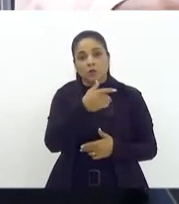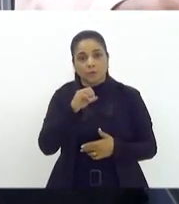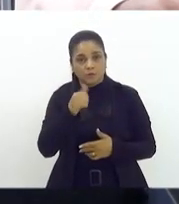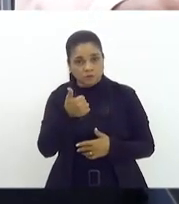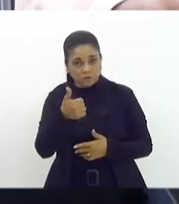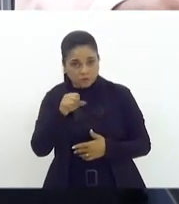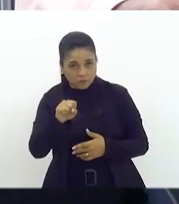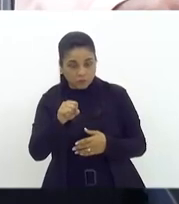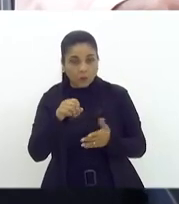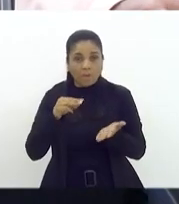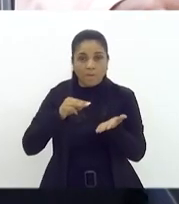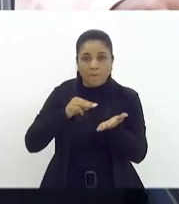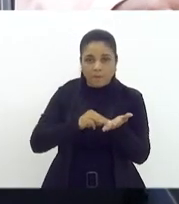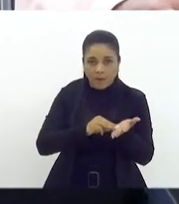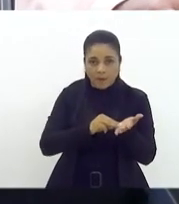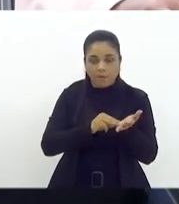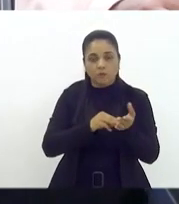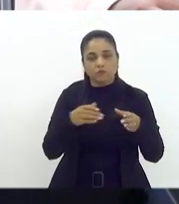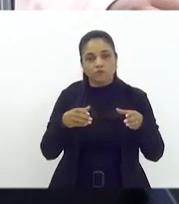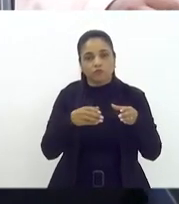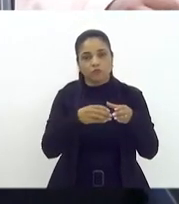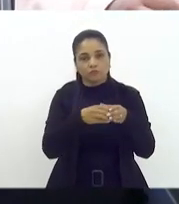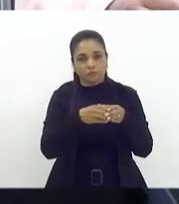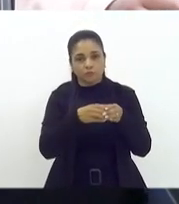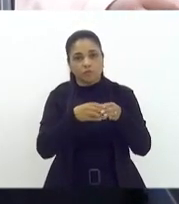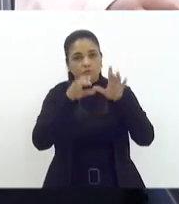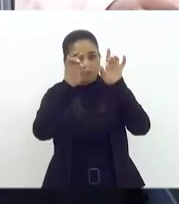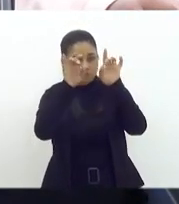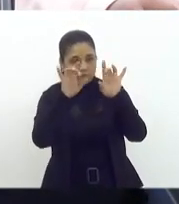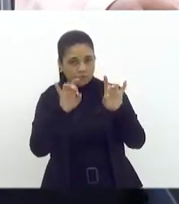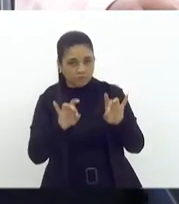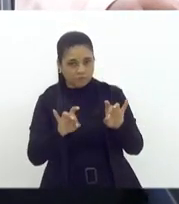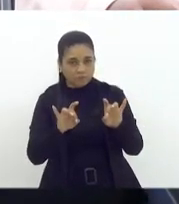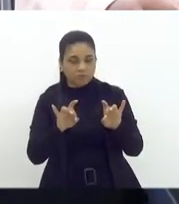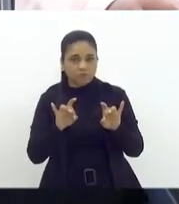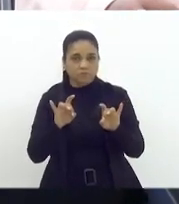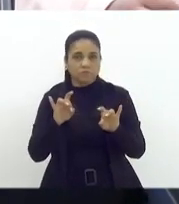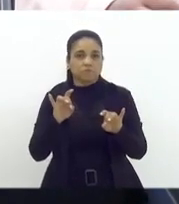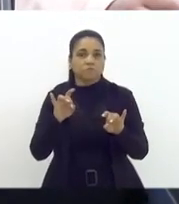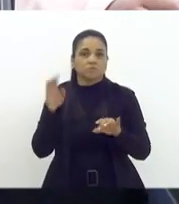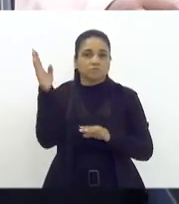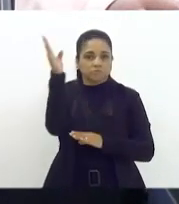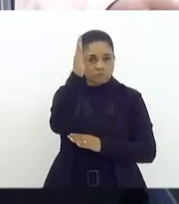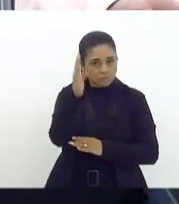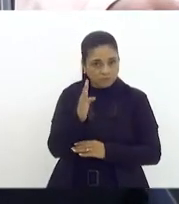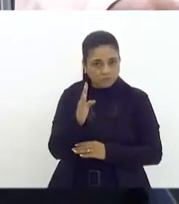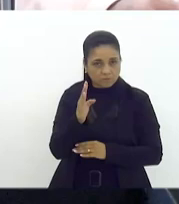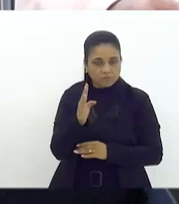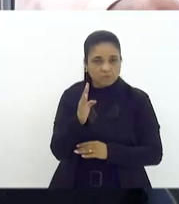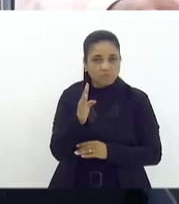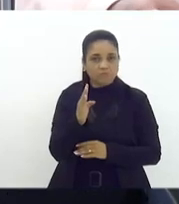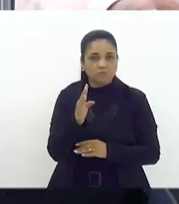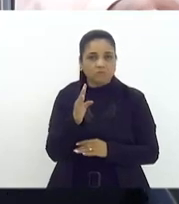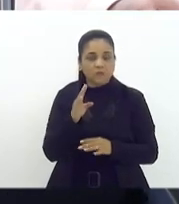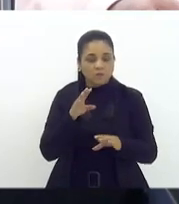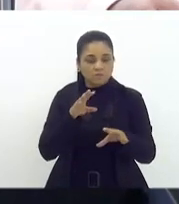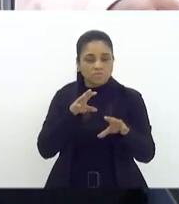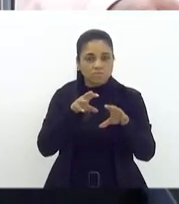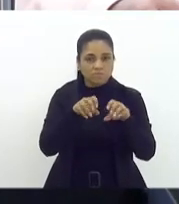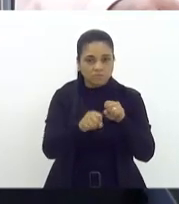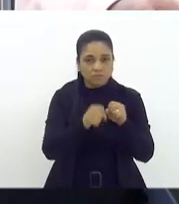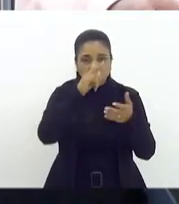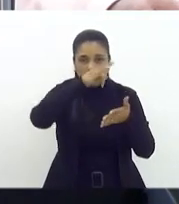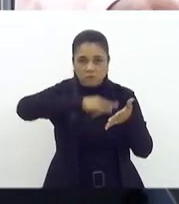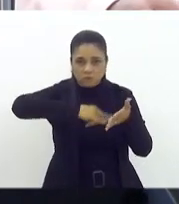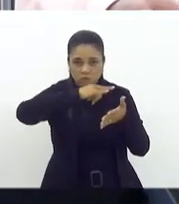membro do comitê diretivo internacional de especialistas que recentemente concluiu o documento que